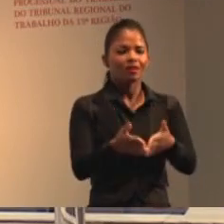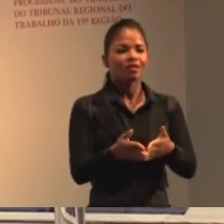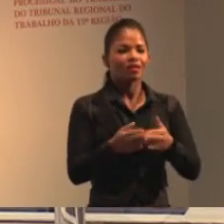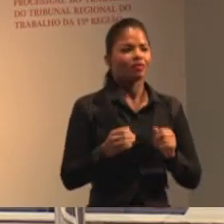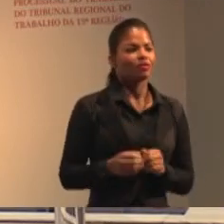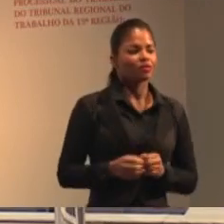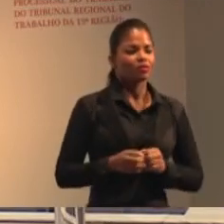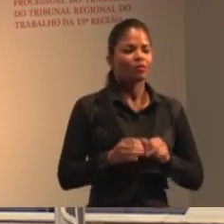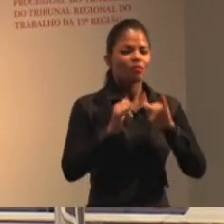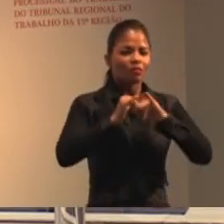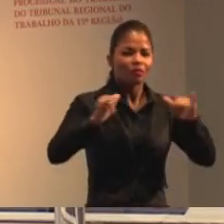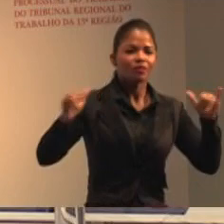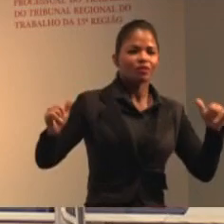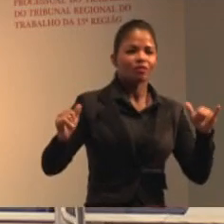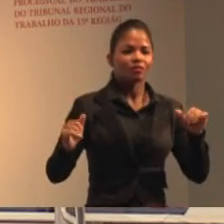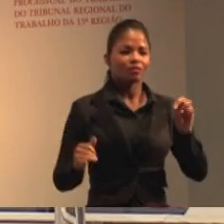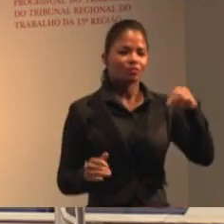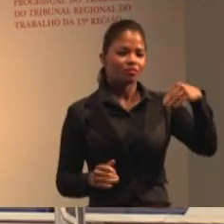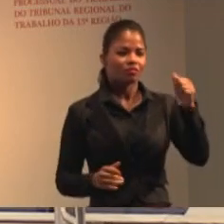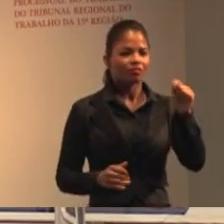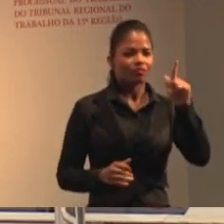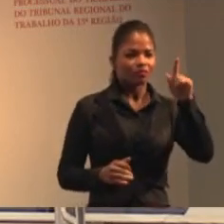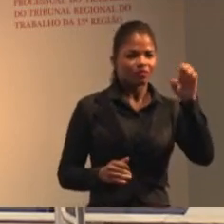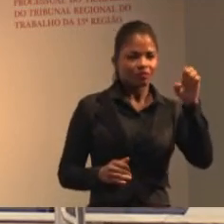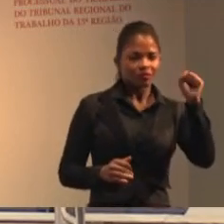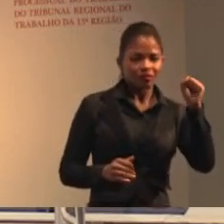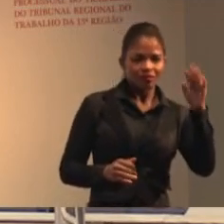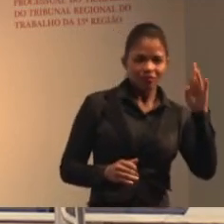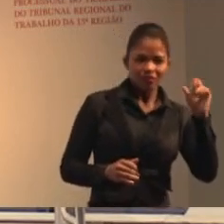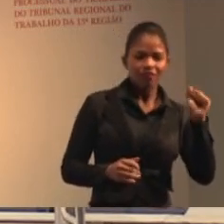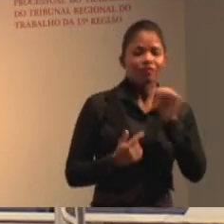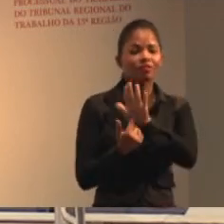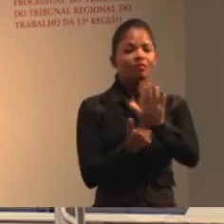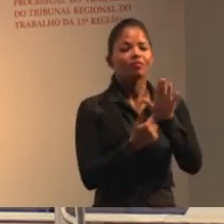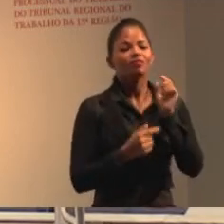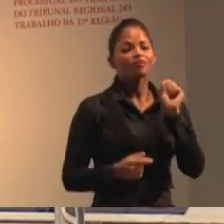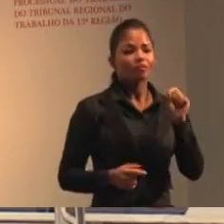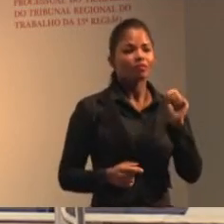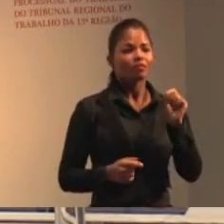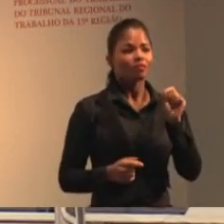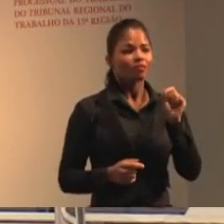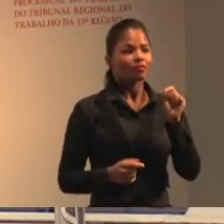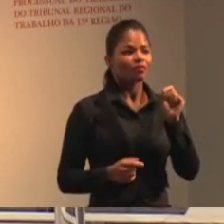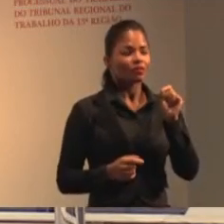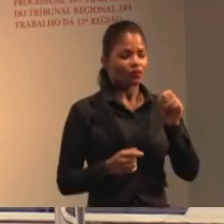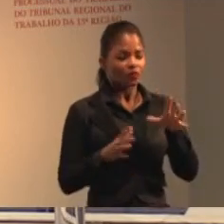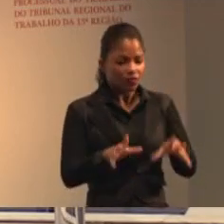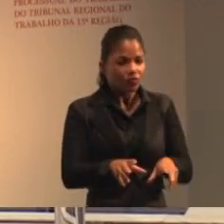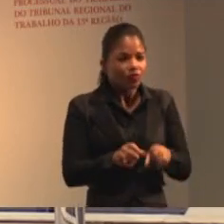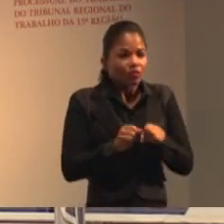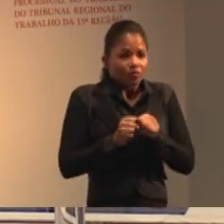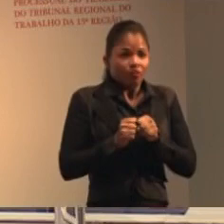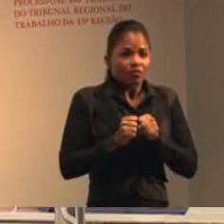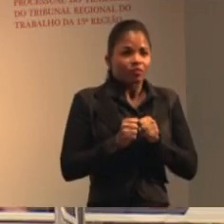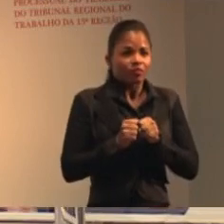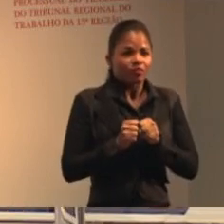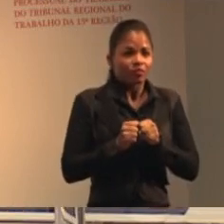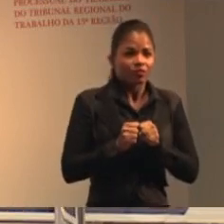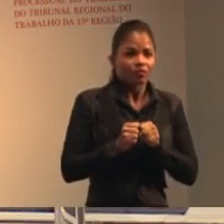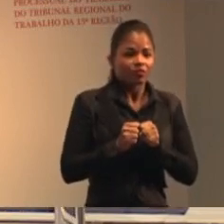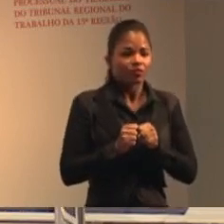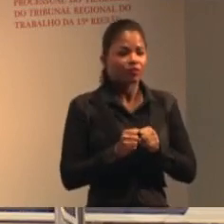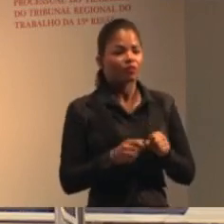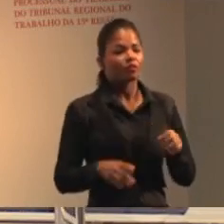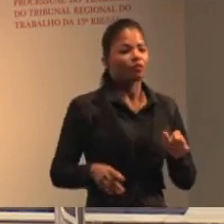a promoção do magistrado na carreira, prevê que, ao ser admitido, o magistrado passa